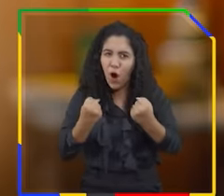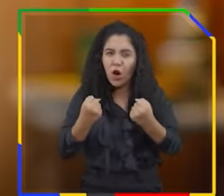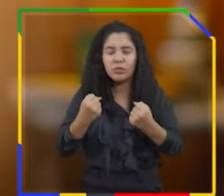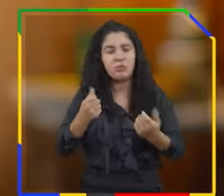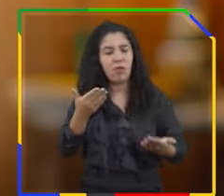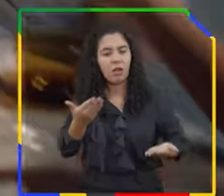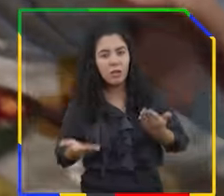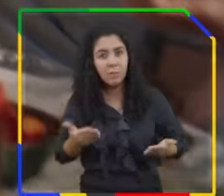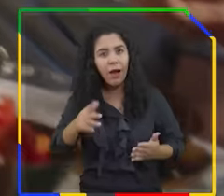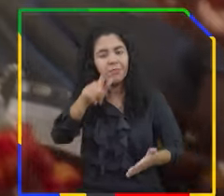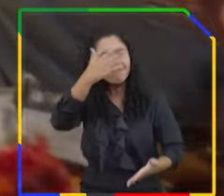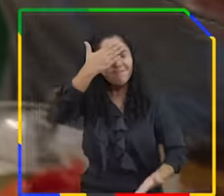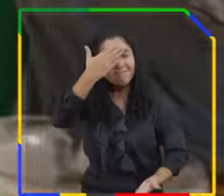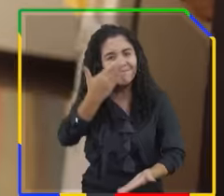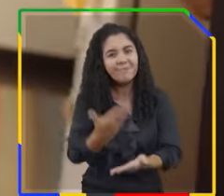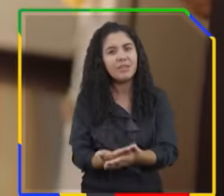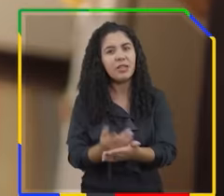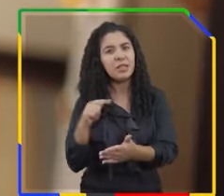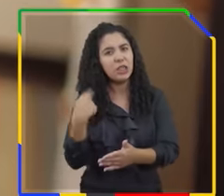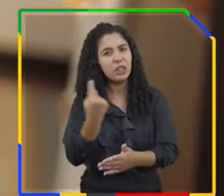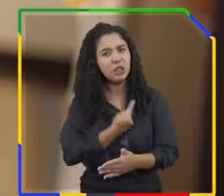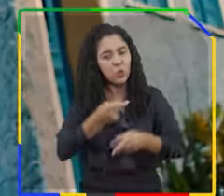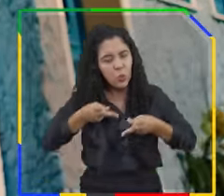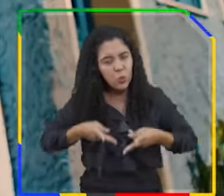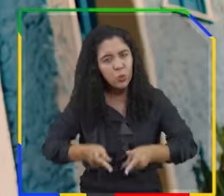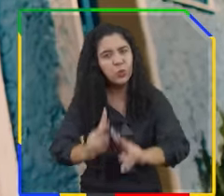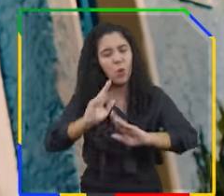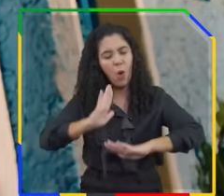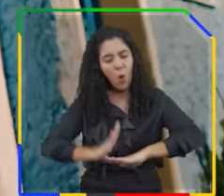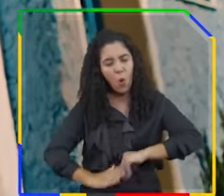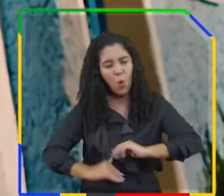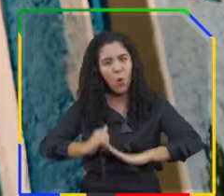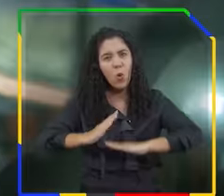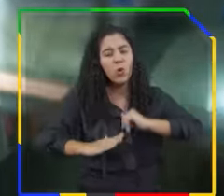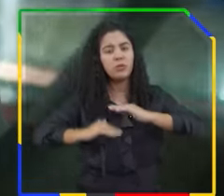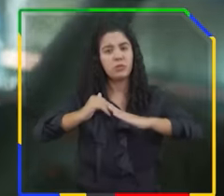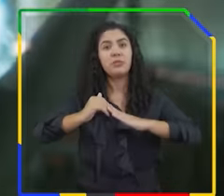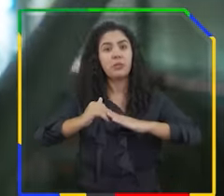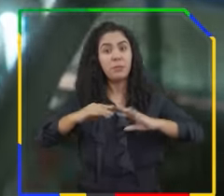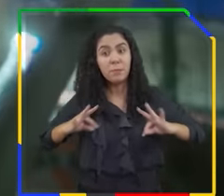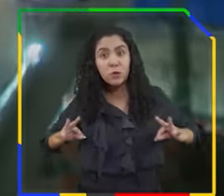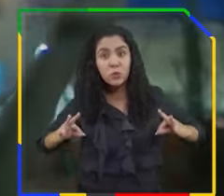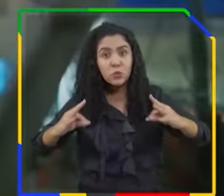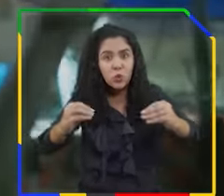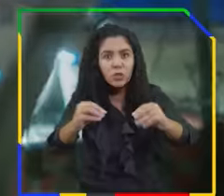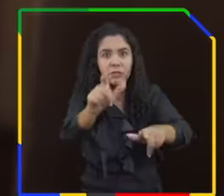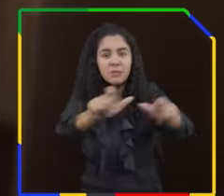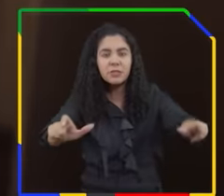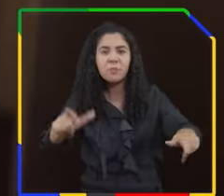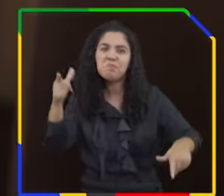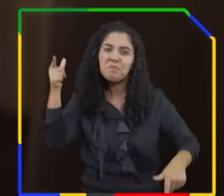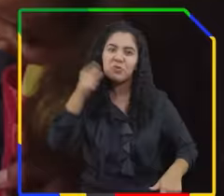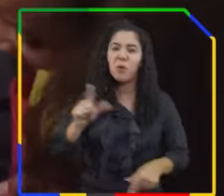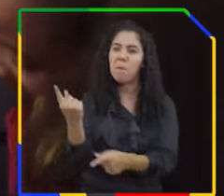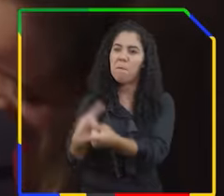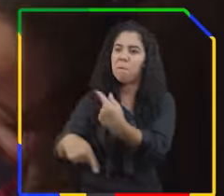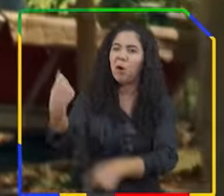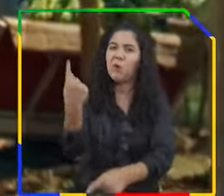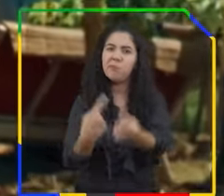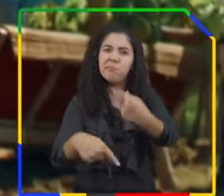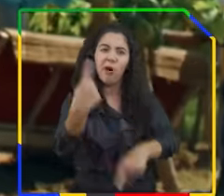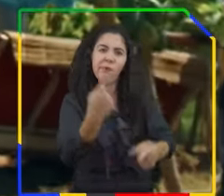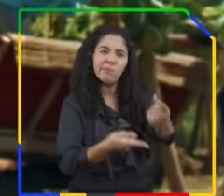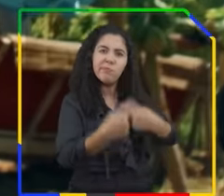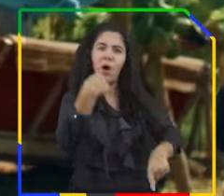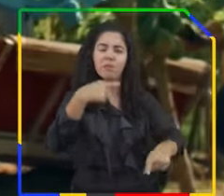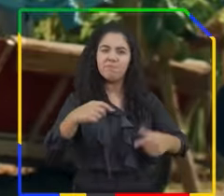amanhã. Tenho fé de que seguiremos construindo um país onde todos possam prosperar pela força de seu